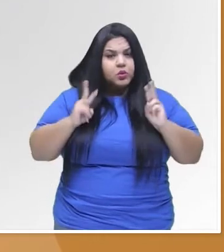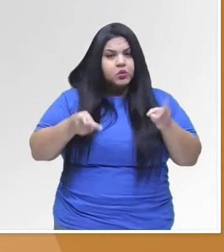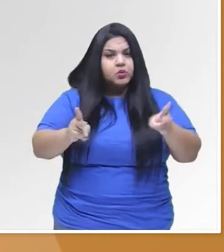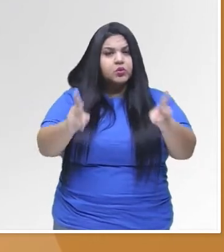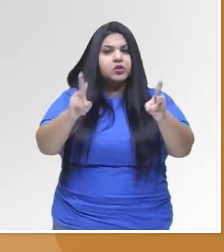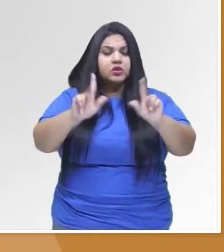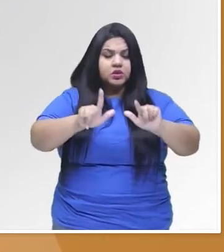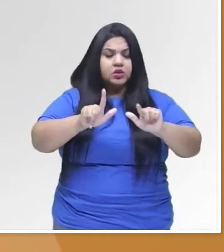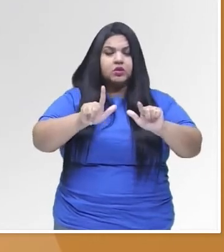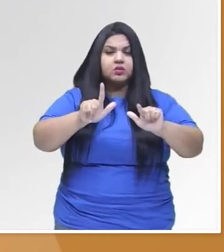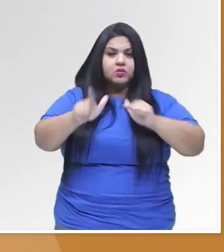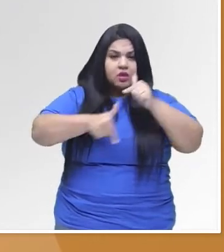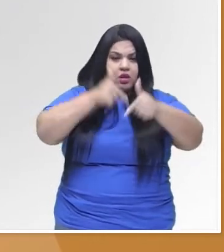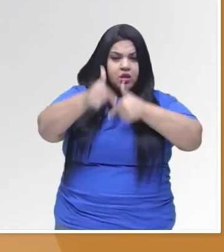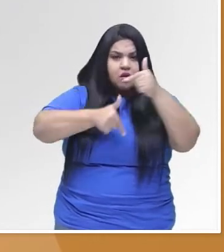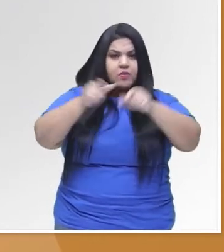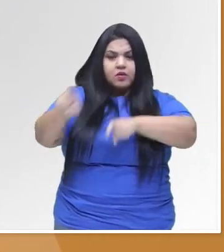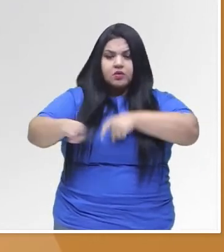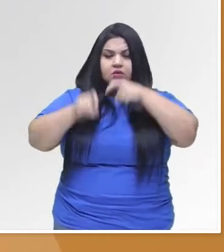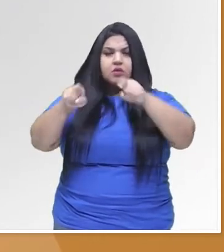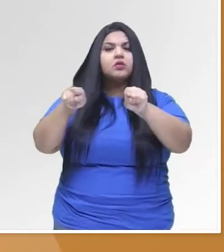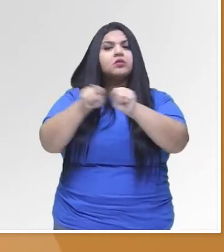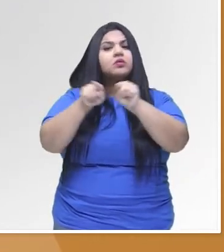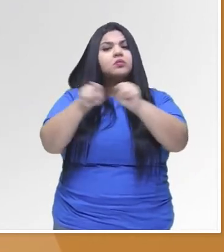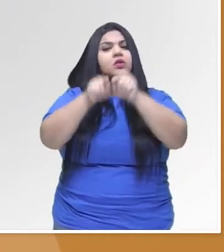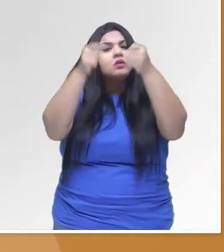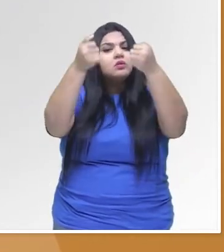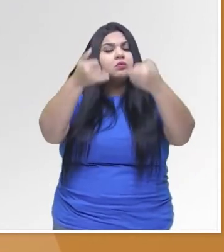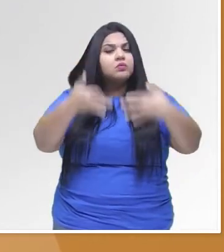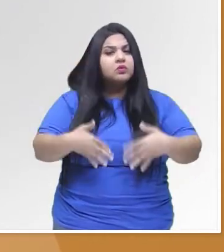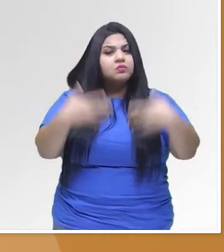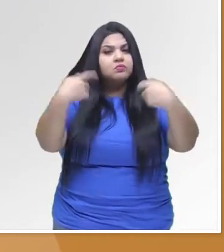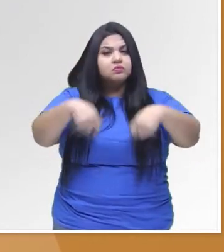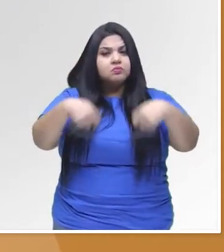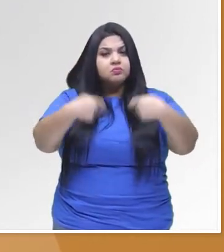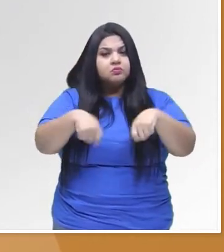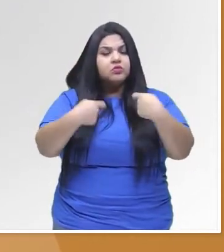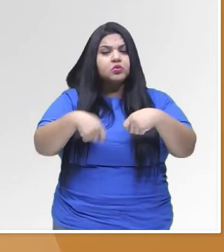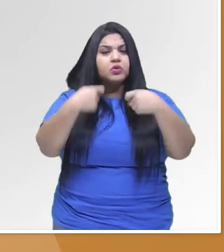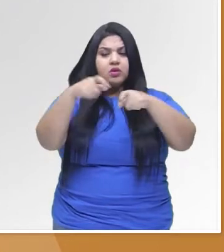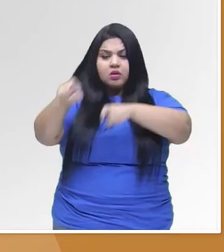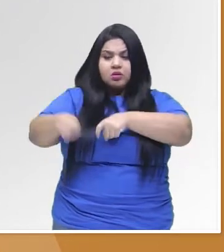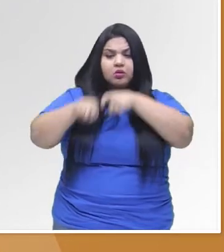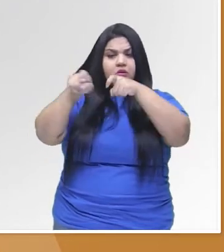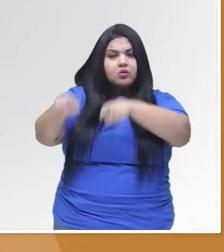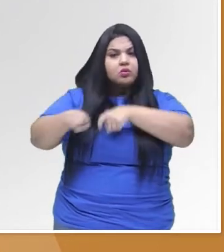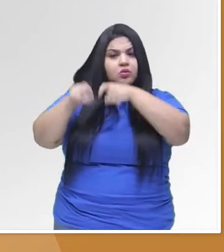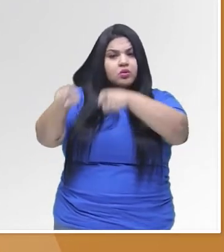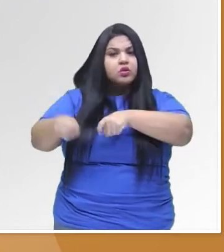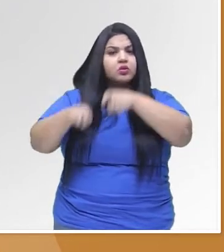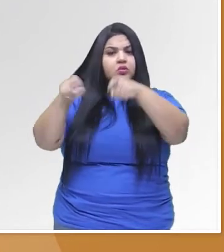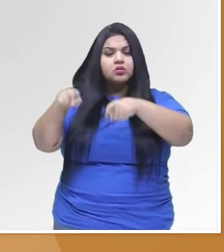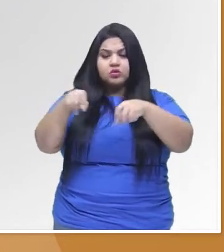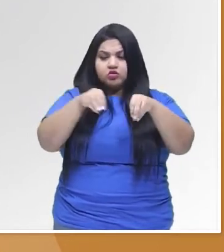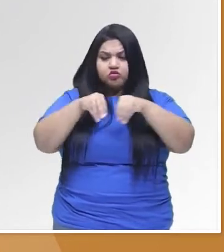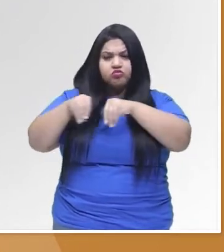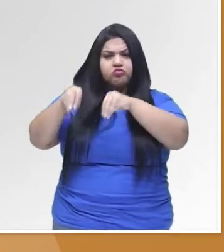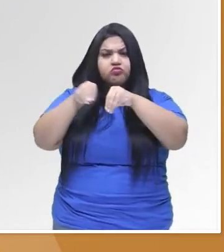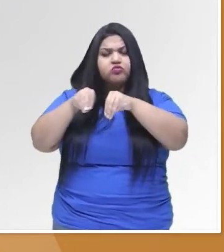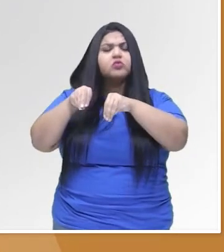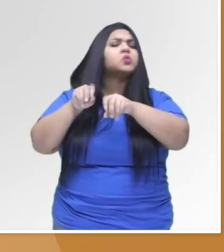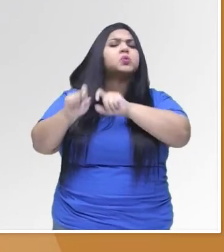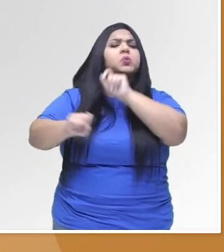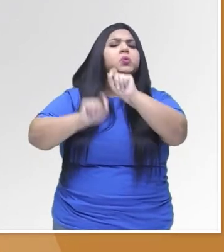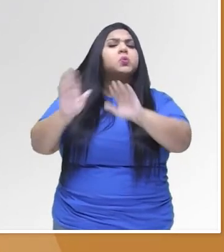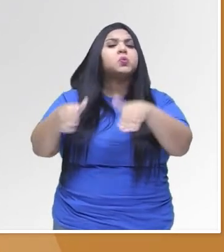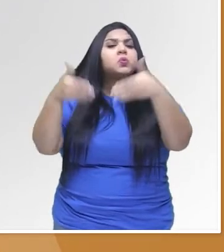atividade agrícola, nós também precisamos destacar, né, a agricultura, né, de grãos. Que grãos são esses?